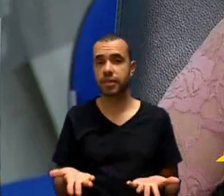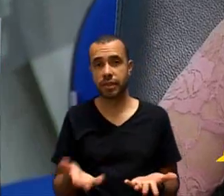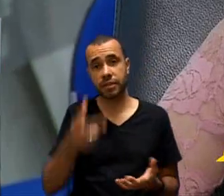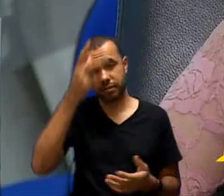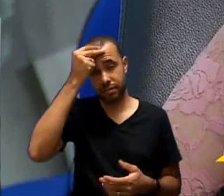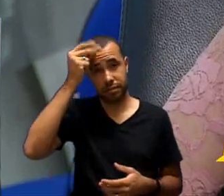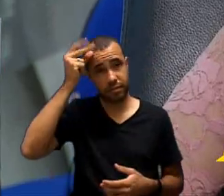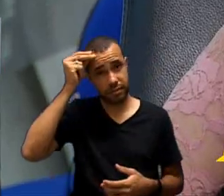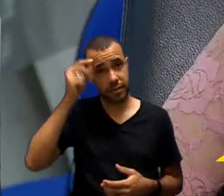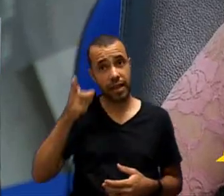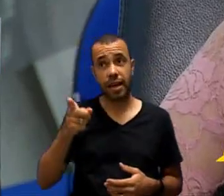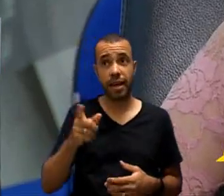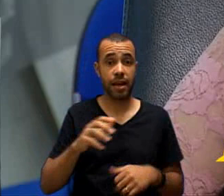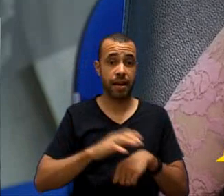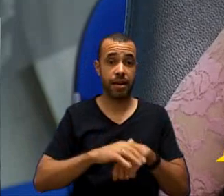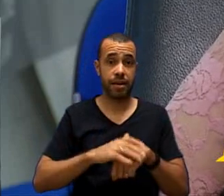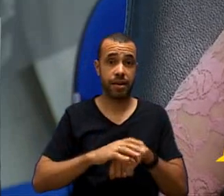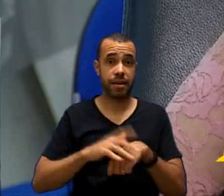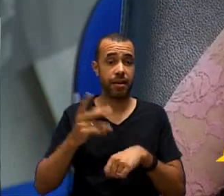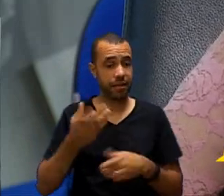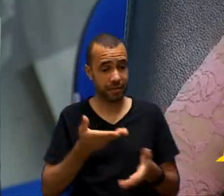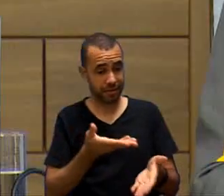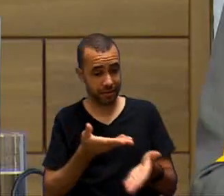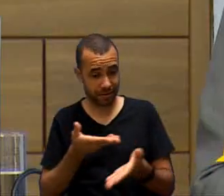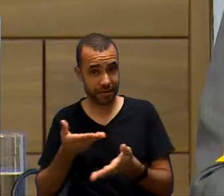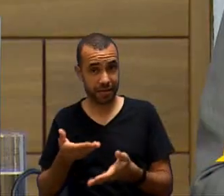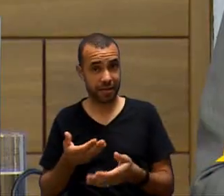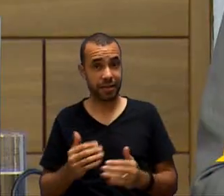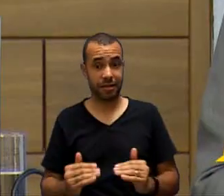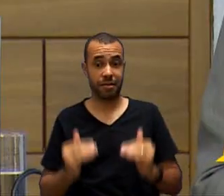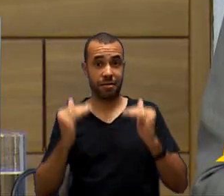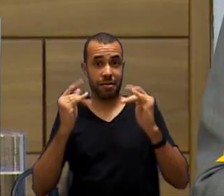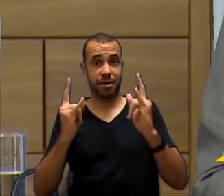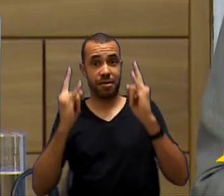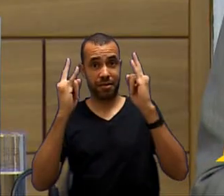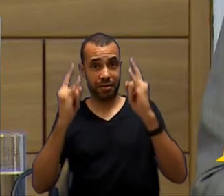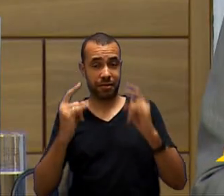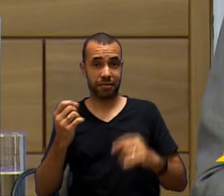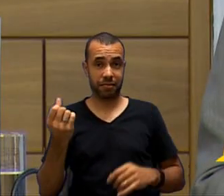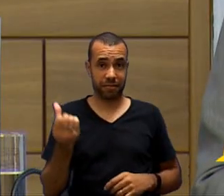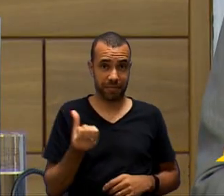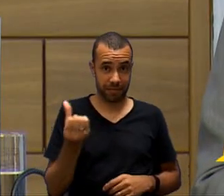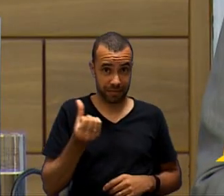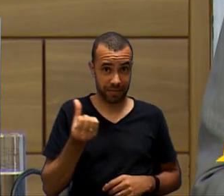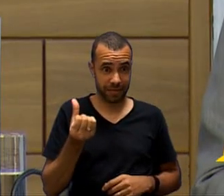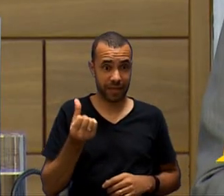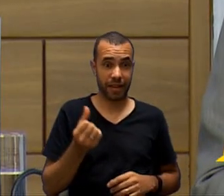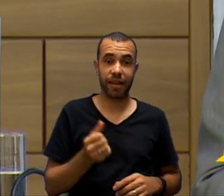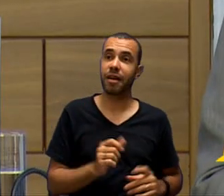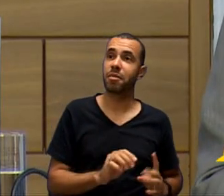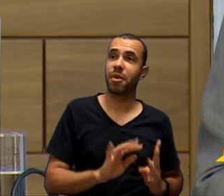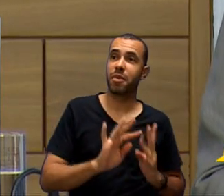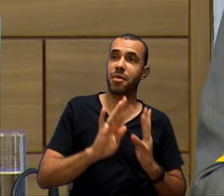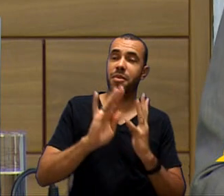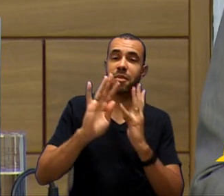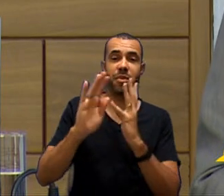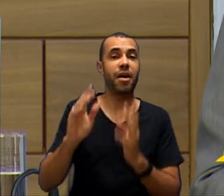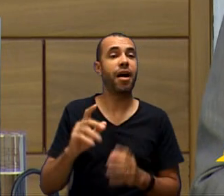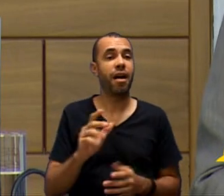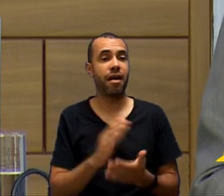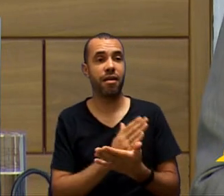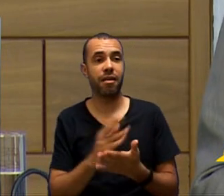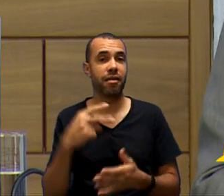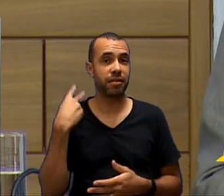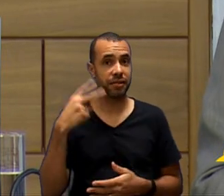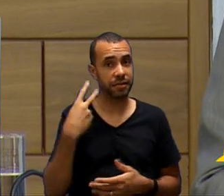alguns vereadores mirins lá no sexto andar. E, inclusive, nós mandaremos para a prefeita Jaqueline